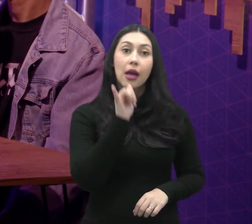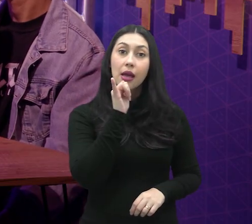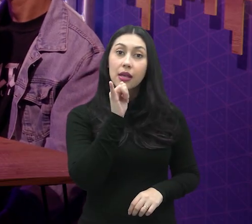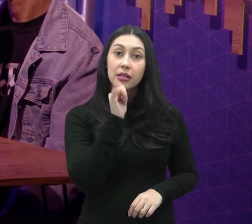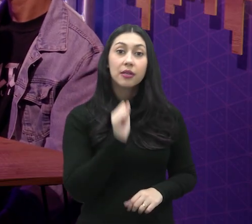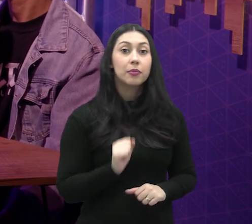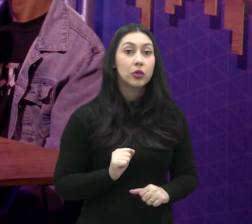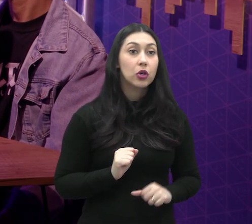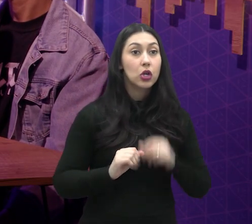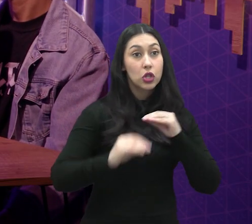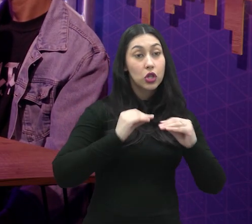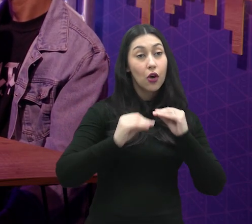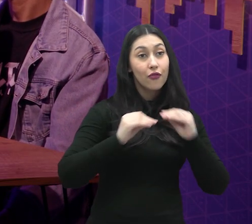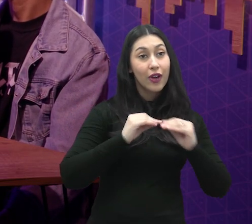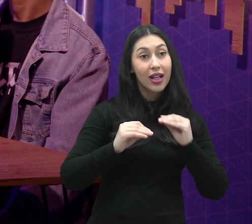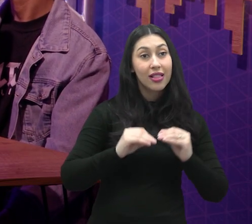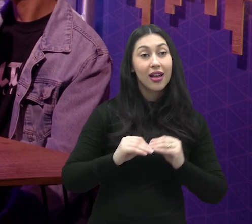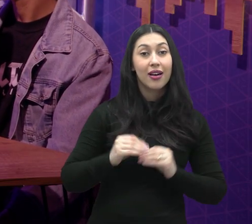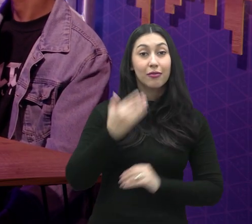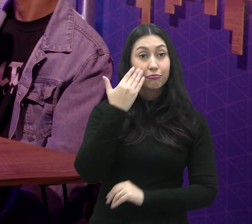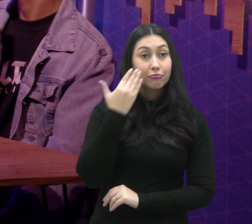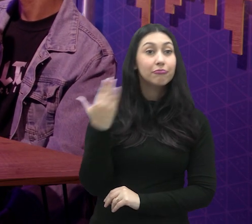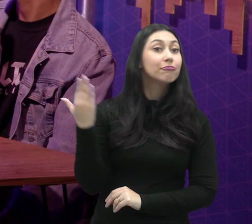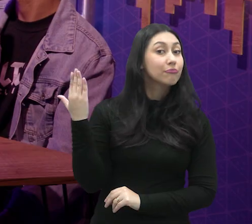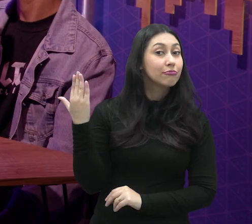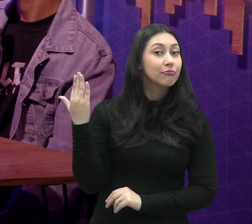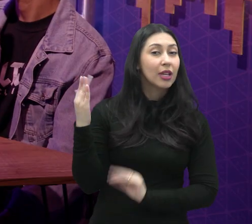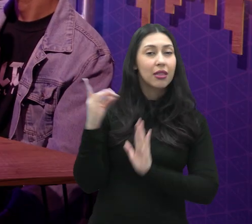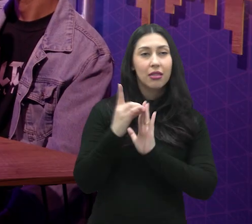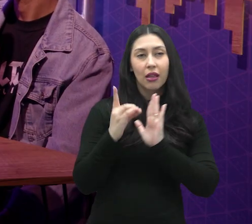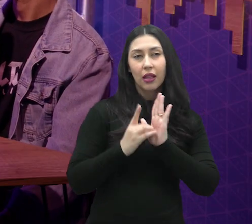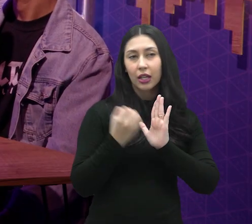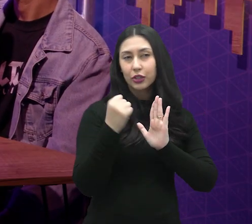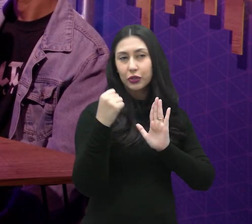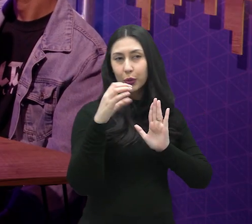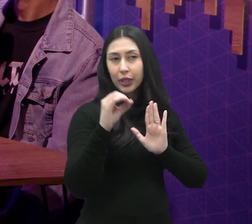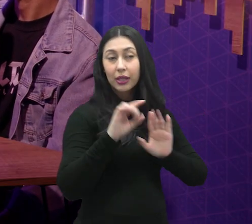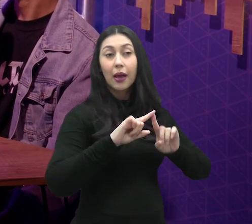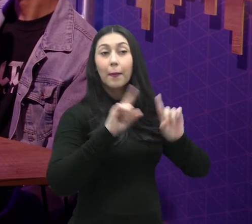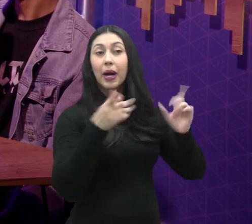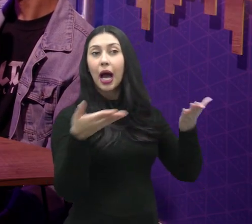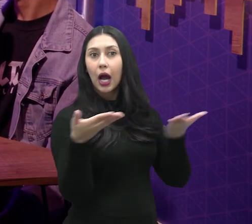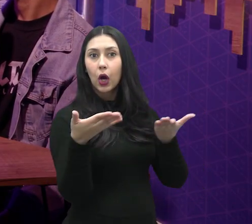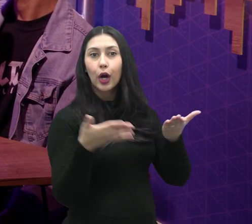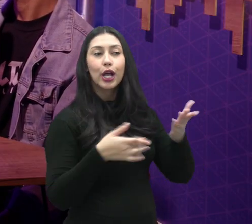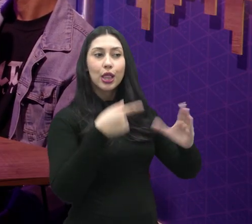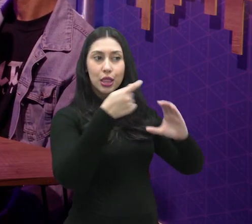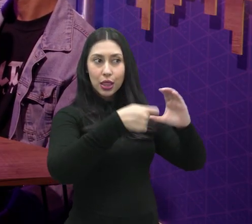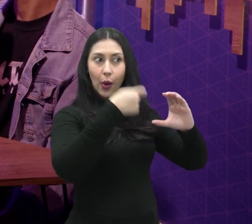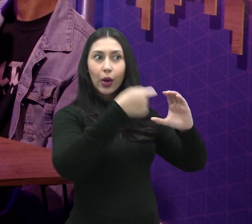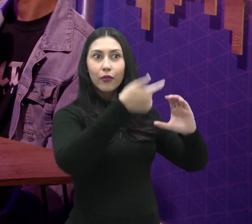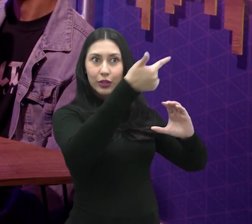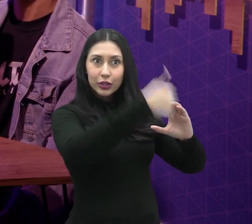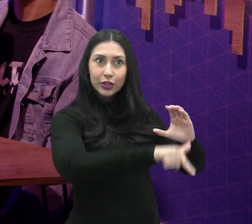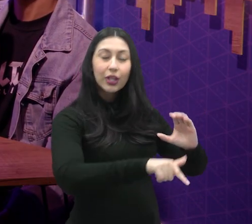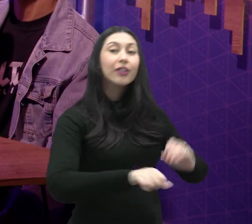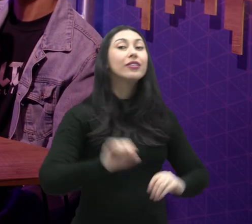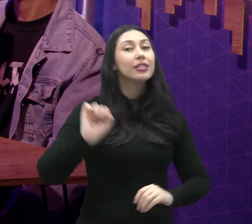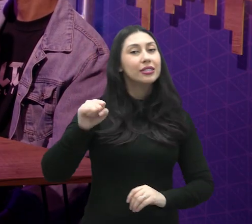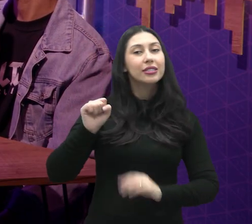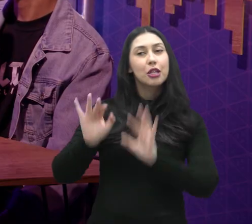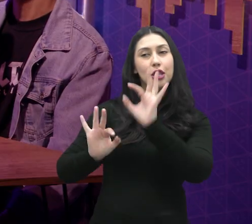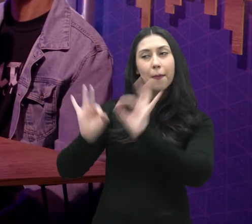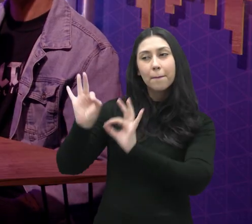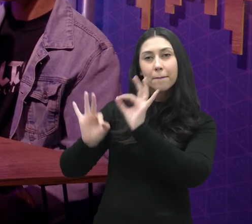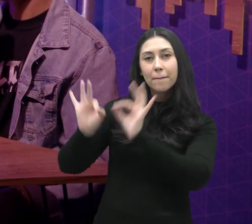um exemplo bom disso seria a novela Vale Tudo, né, Vitor? Que era da década de 80, mas agora a gente vai ver um remake, né? Um